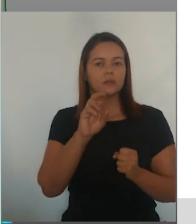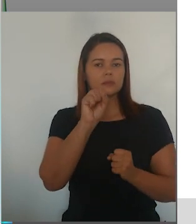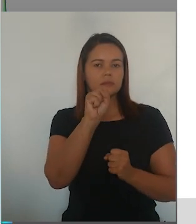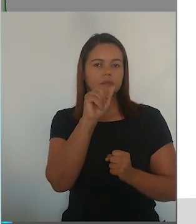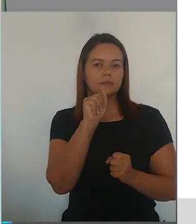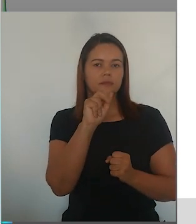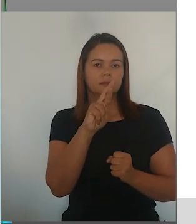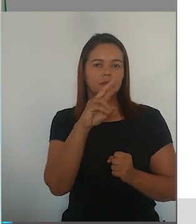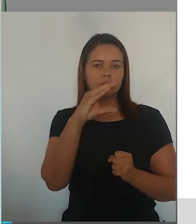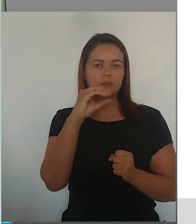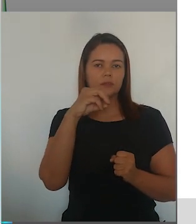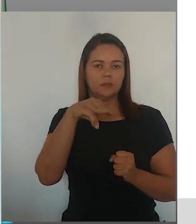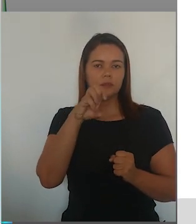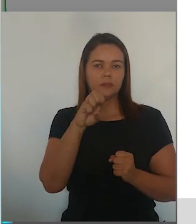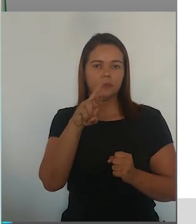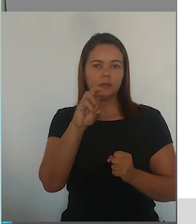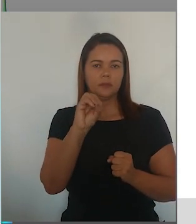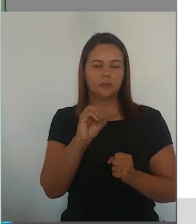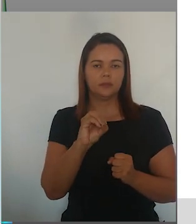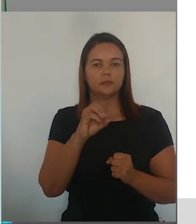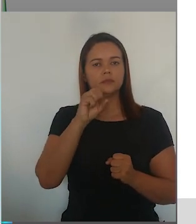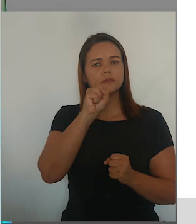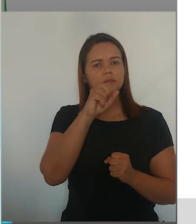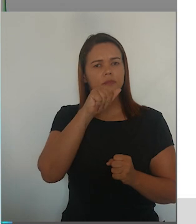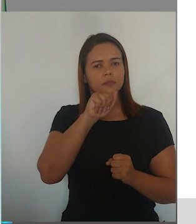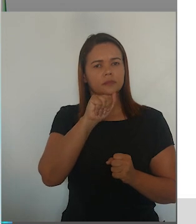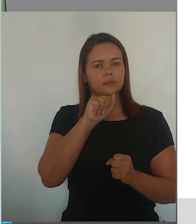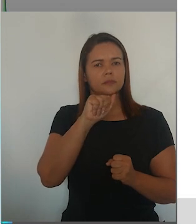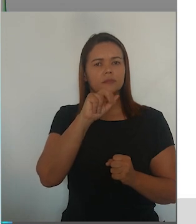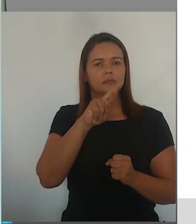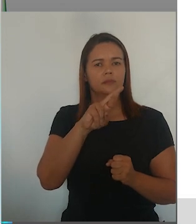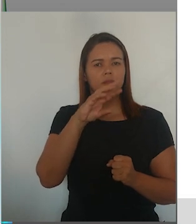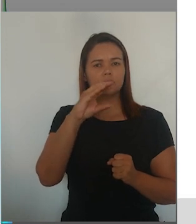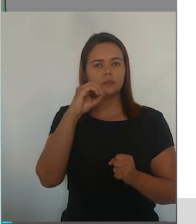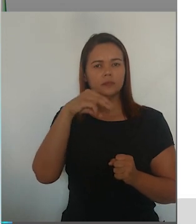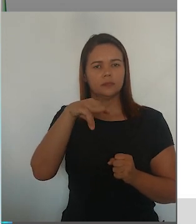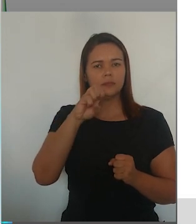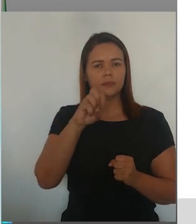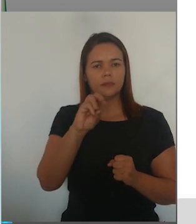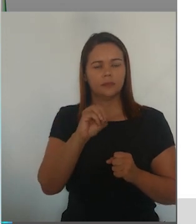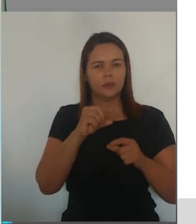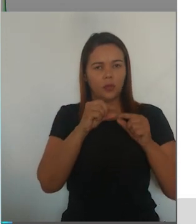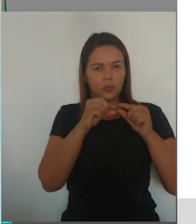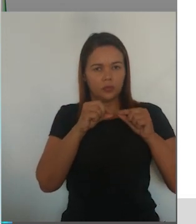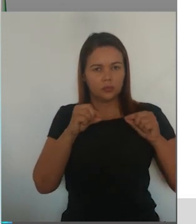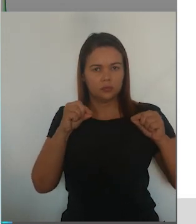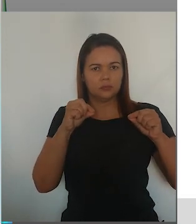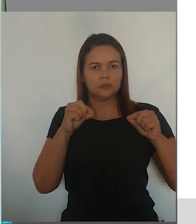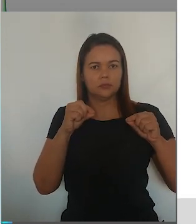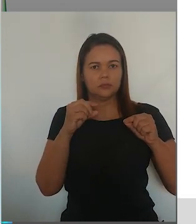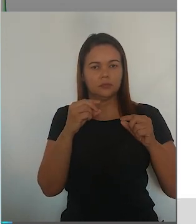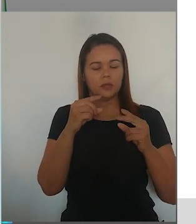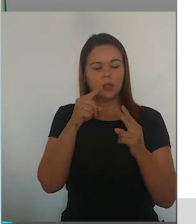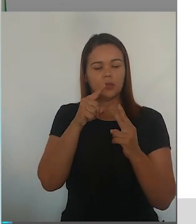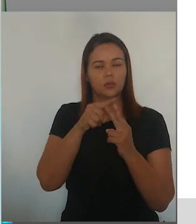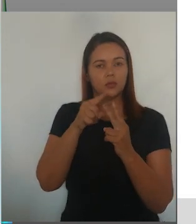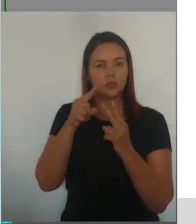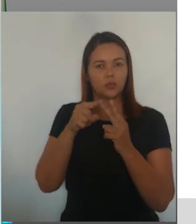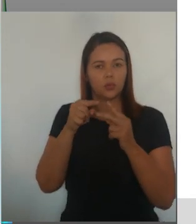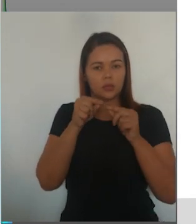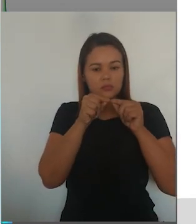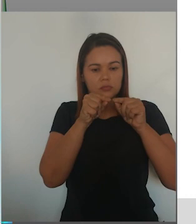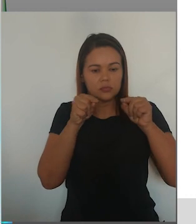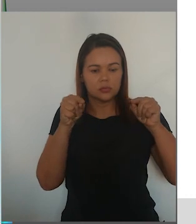de sarcômero. O sarcômero é do tamanho compreendido